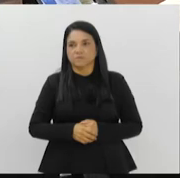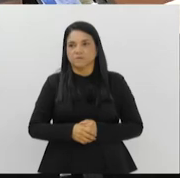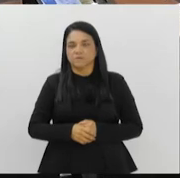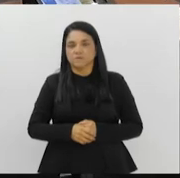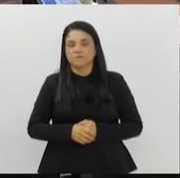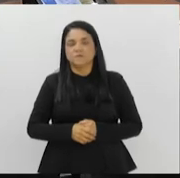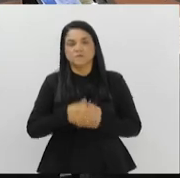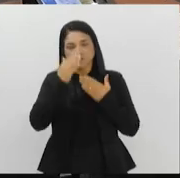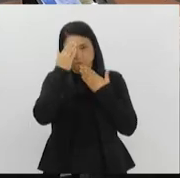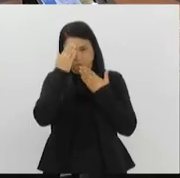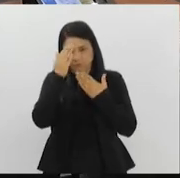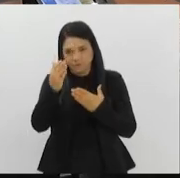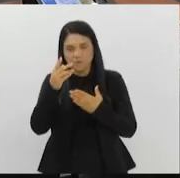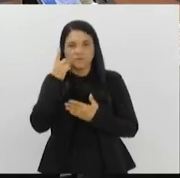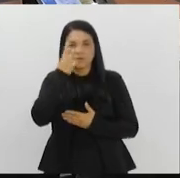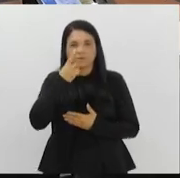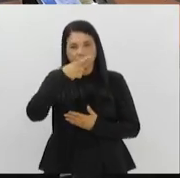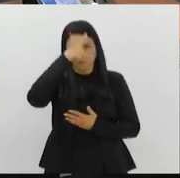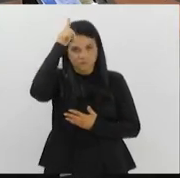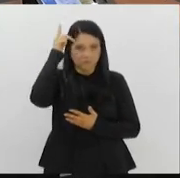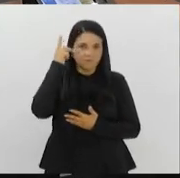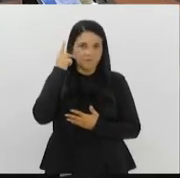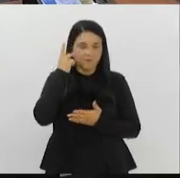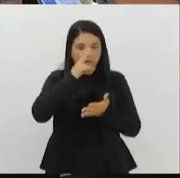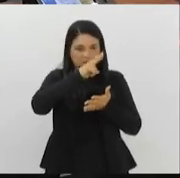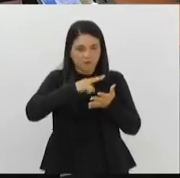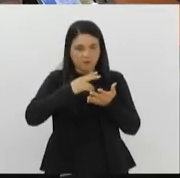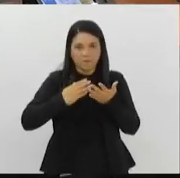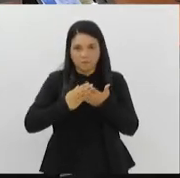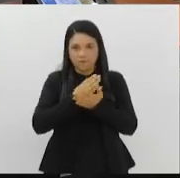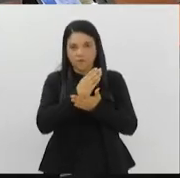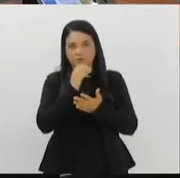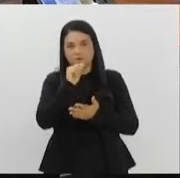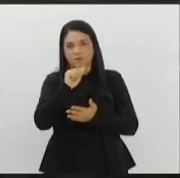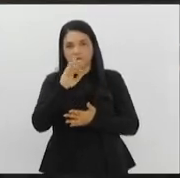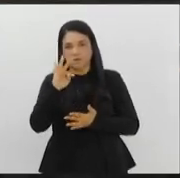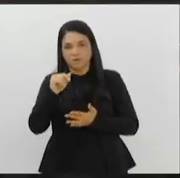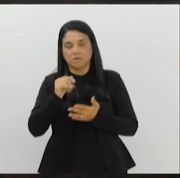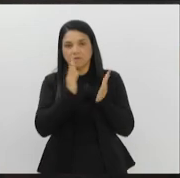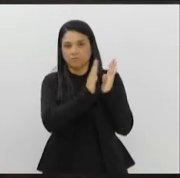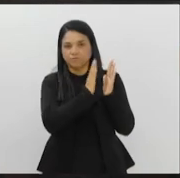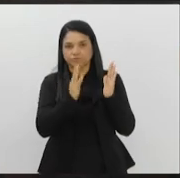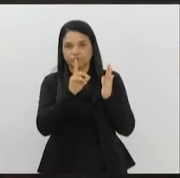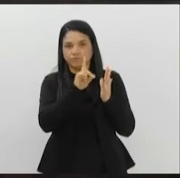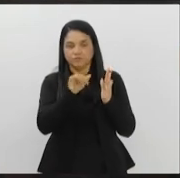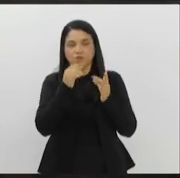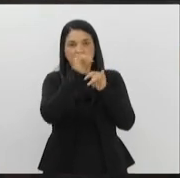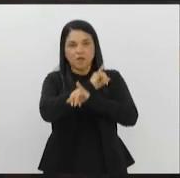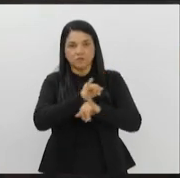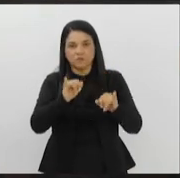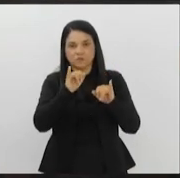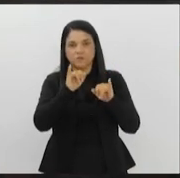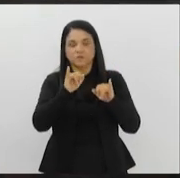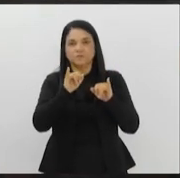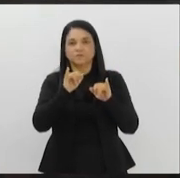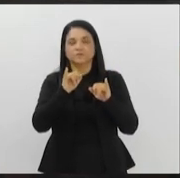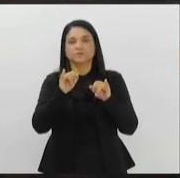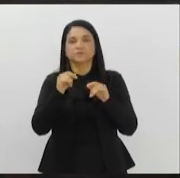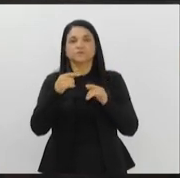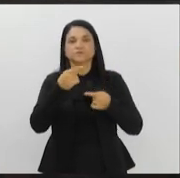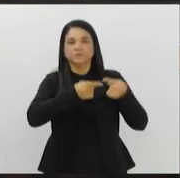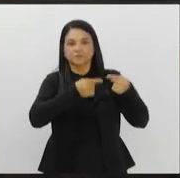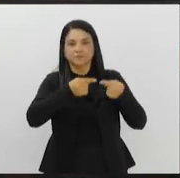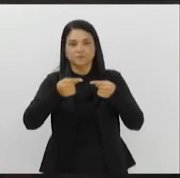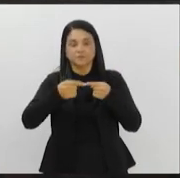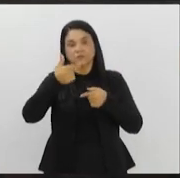Muito obrigado, deputado Luiz Paulo. Lida e aprovada a ata, passa-se a ordem do dia. Anuncio. Em tramitação